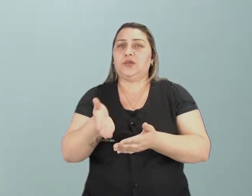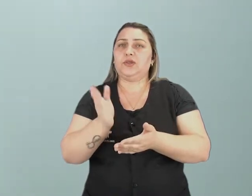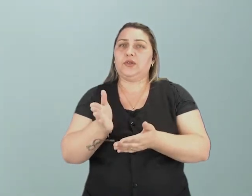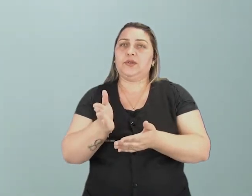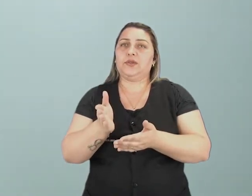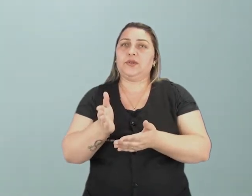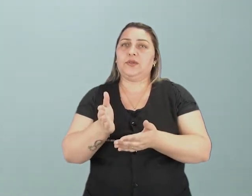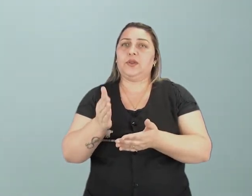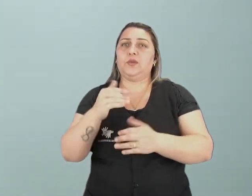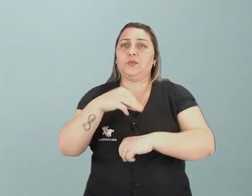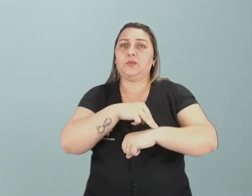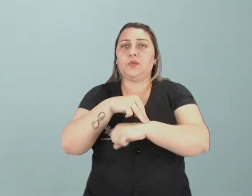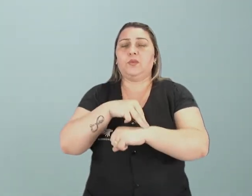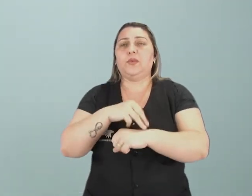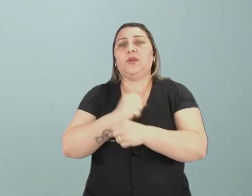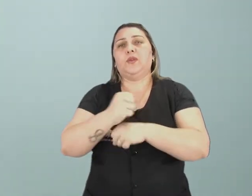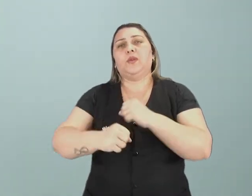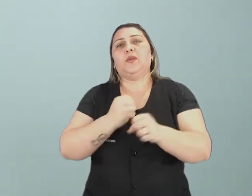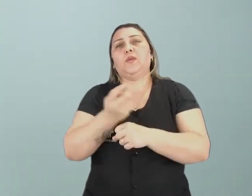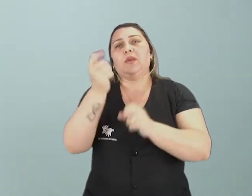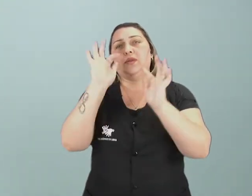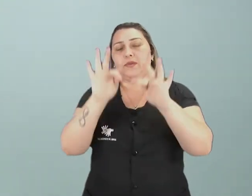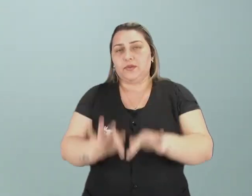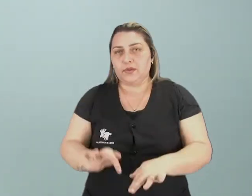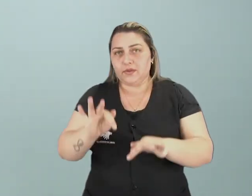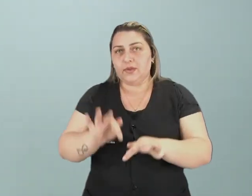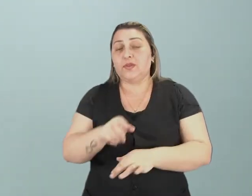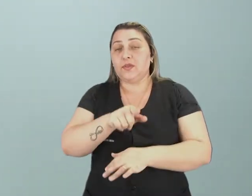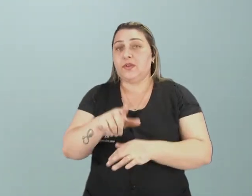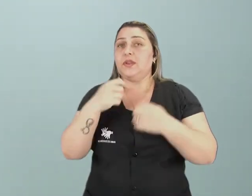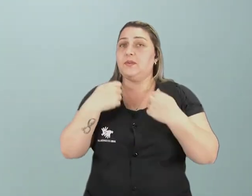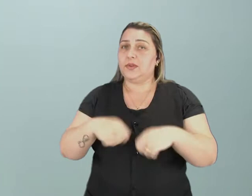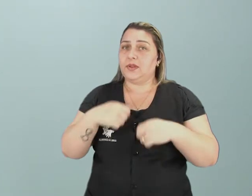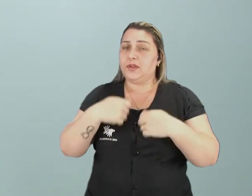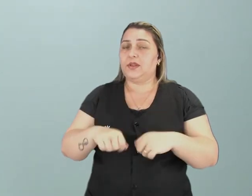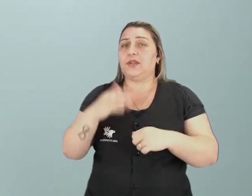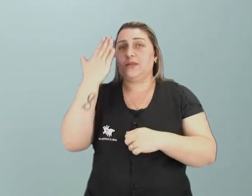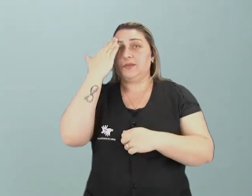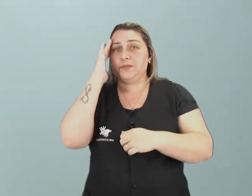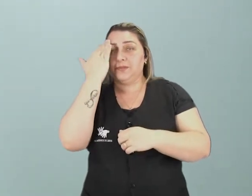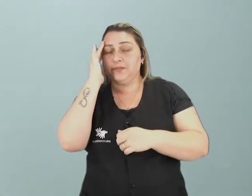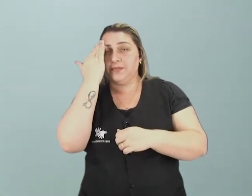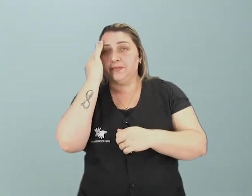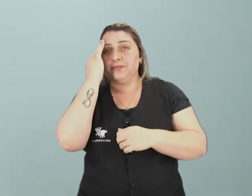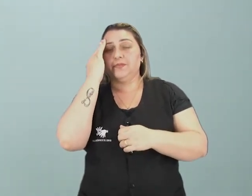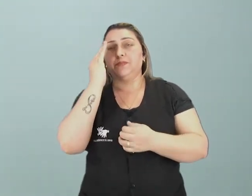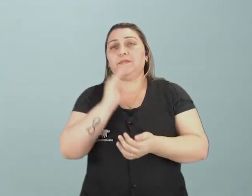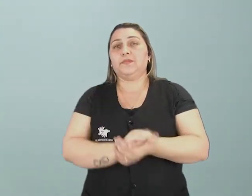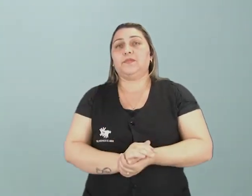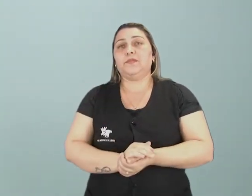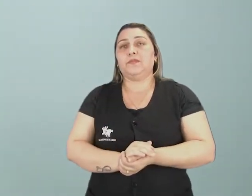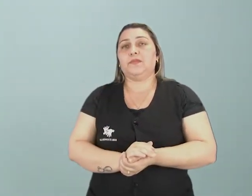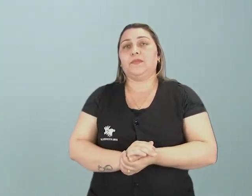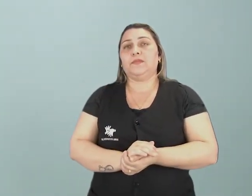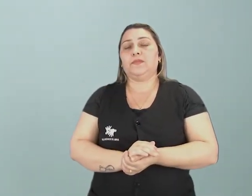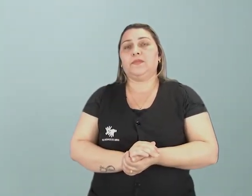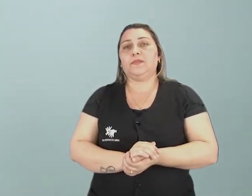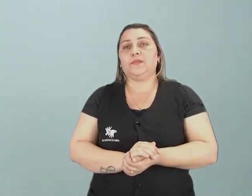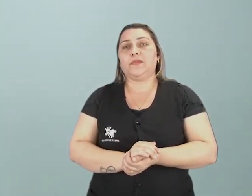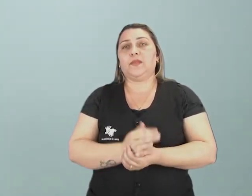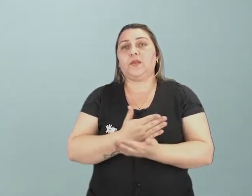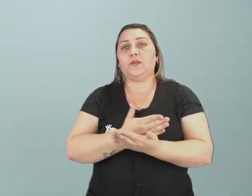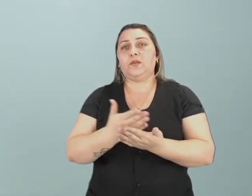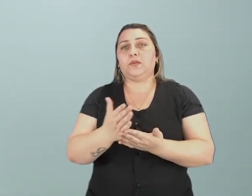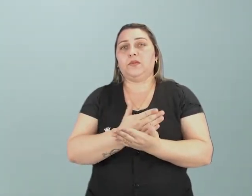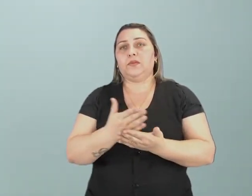com um grande momento aí do ano, chegando quase ao final, você tem como pelo menos entender a gênese da coisa, o